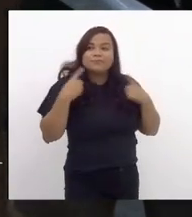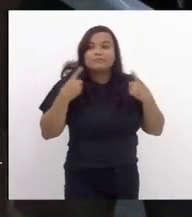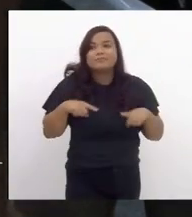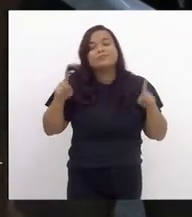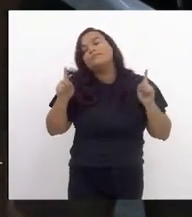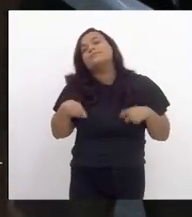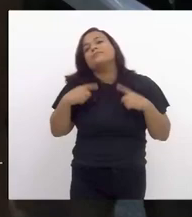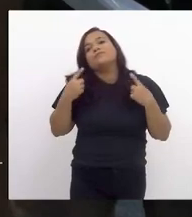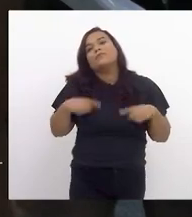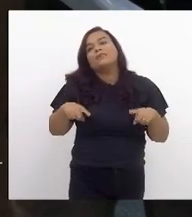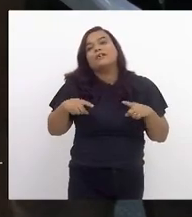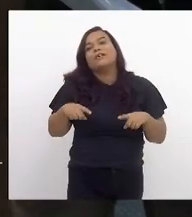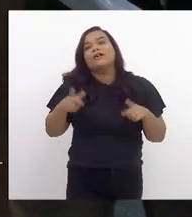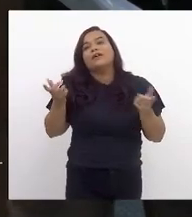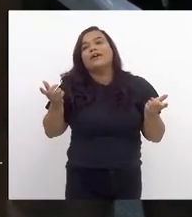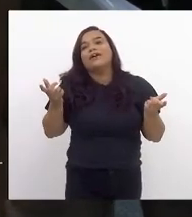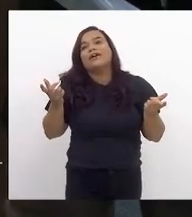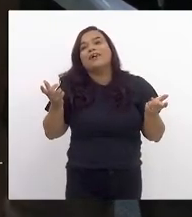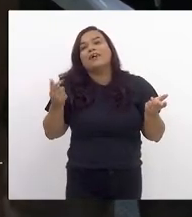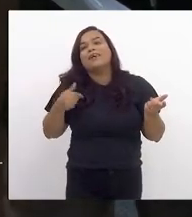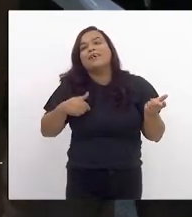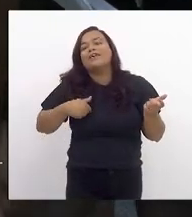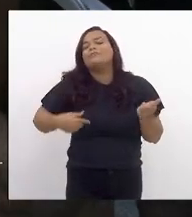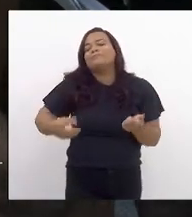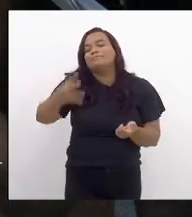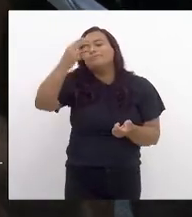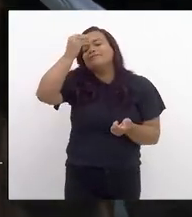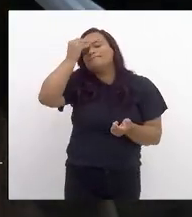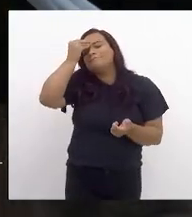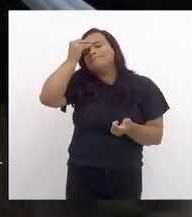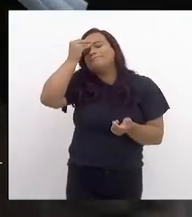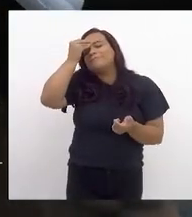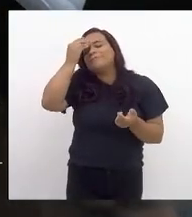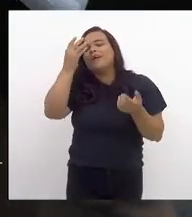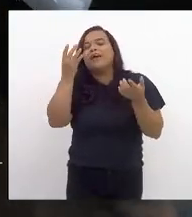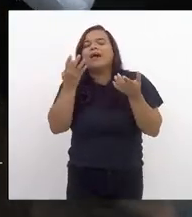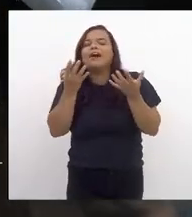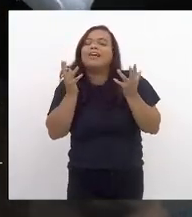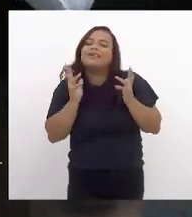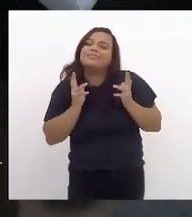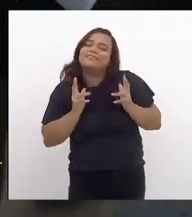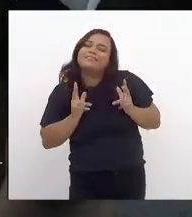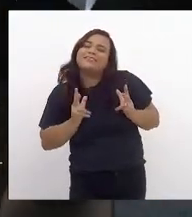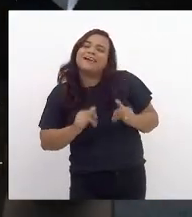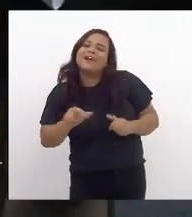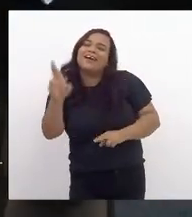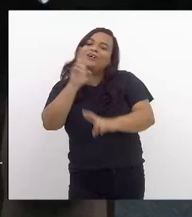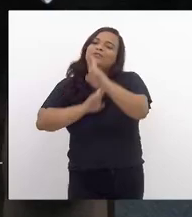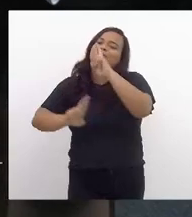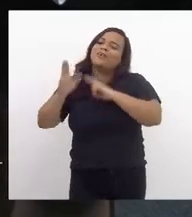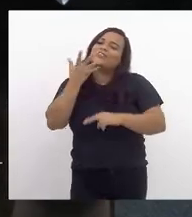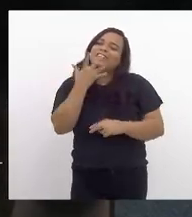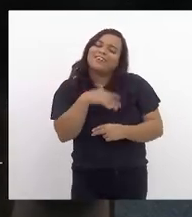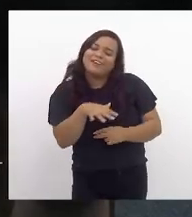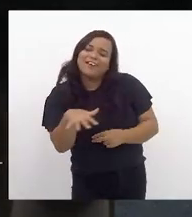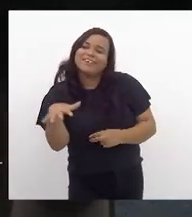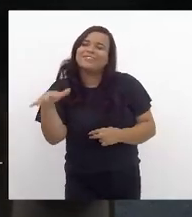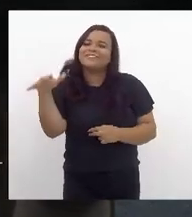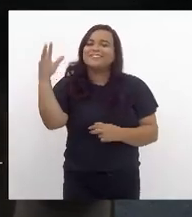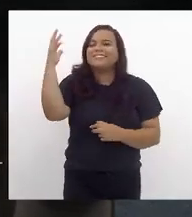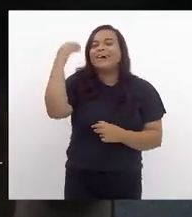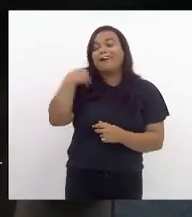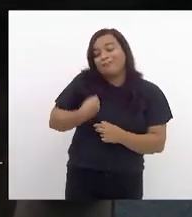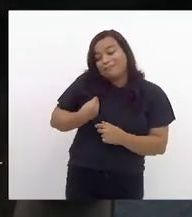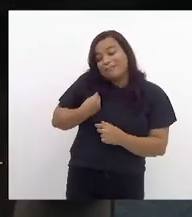diz que fica com a beleza, a pureza da resposta das crianças, É bonita, é bonita, é bonita. A gente muitas vezes cantou na